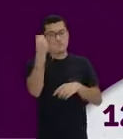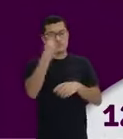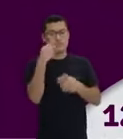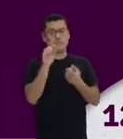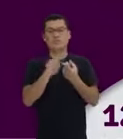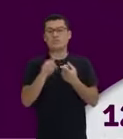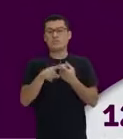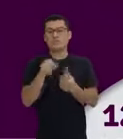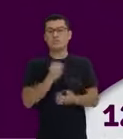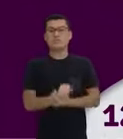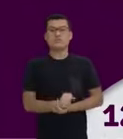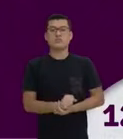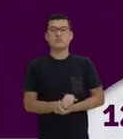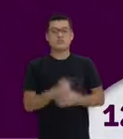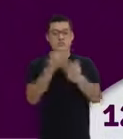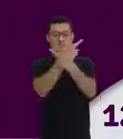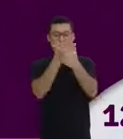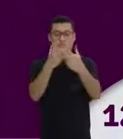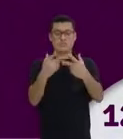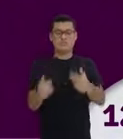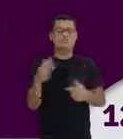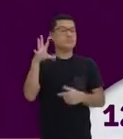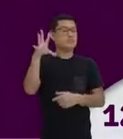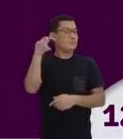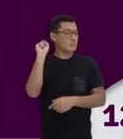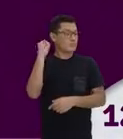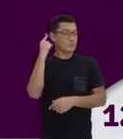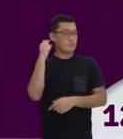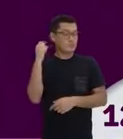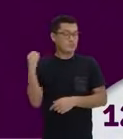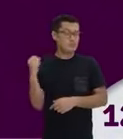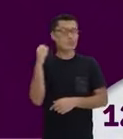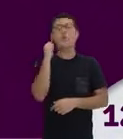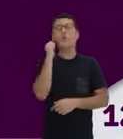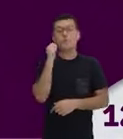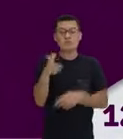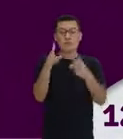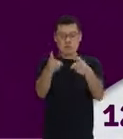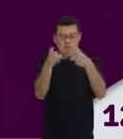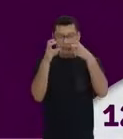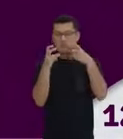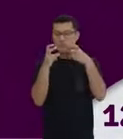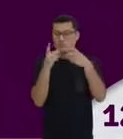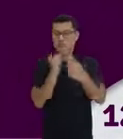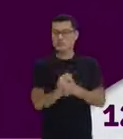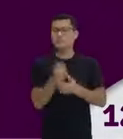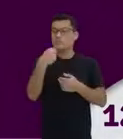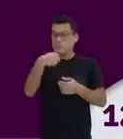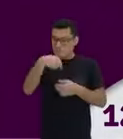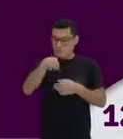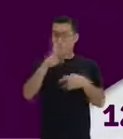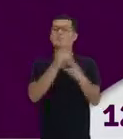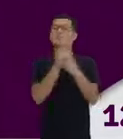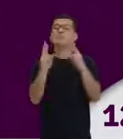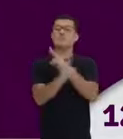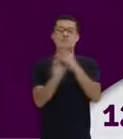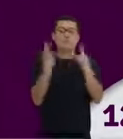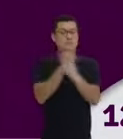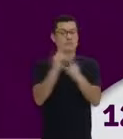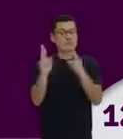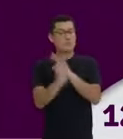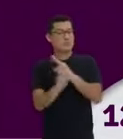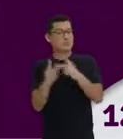também que nesta variedade de som que a gente consegue perceber Nós também vamos nos relacionar